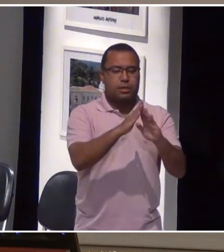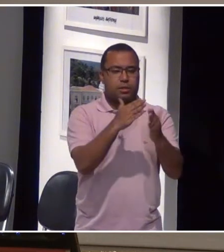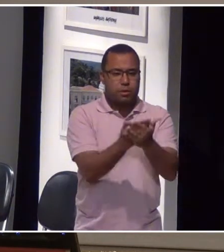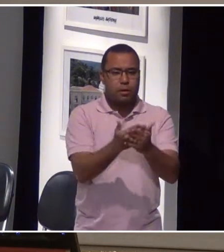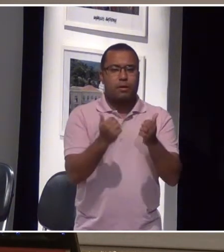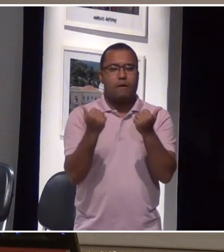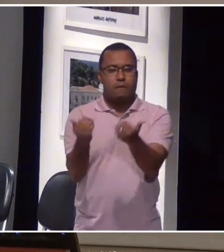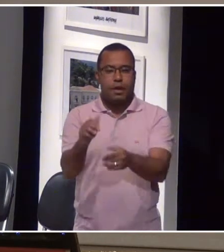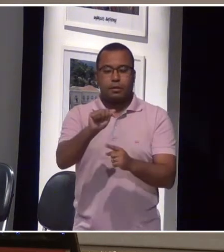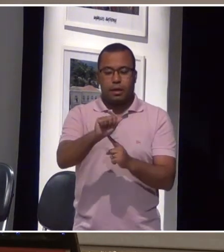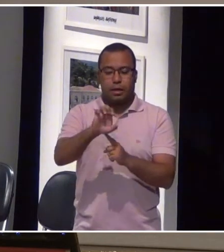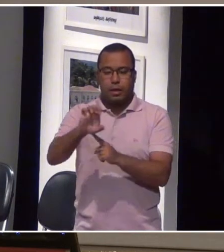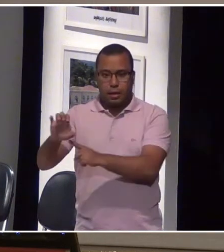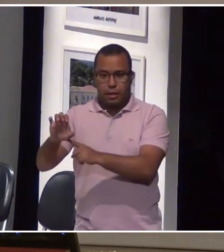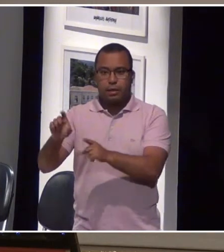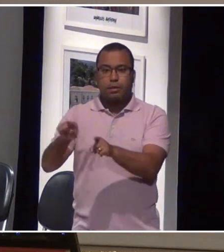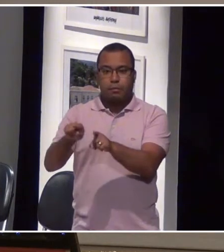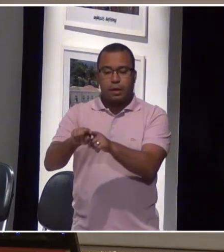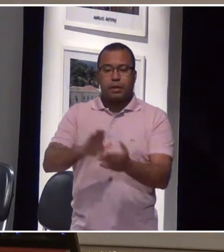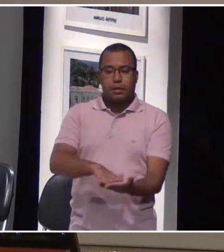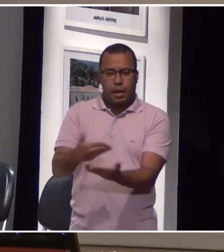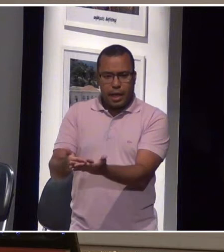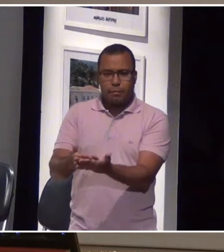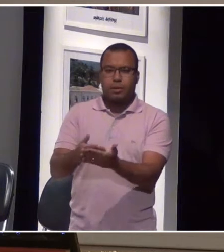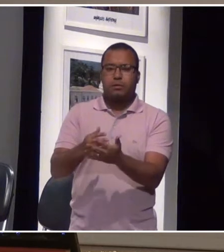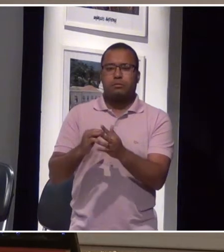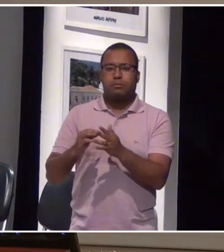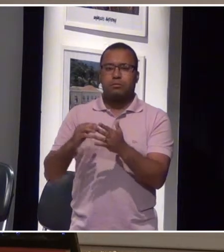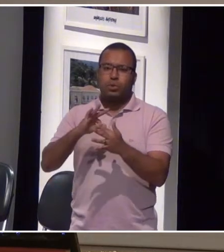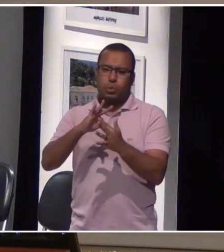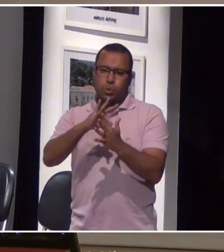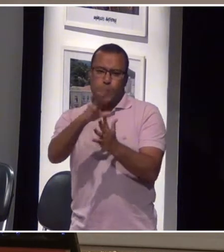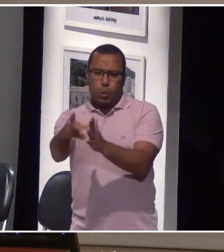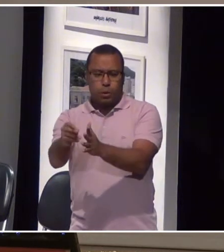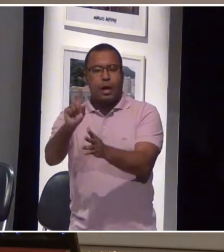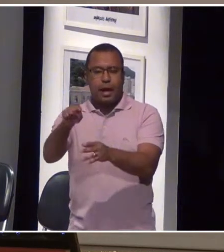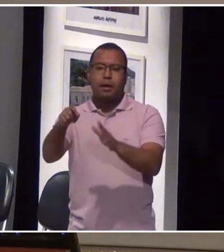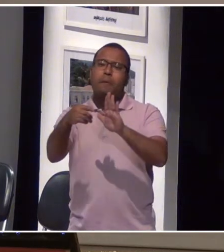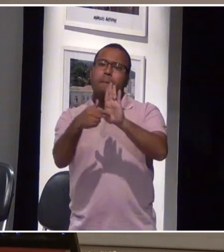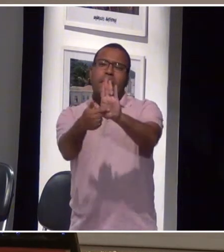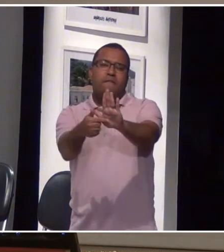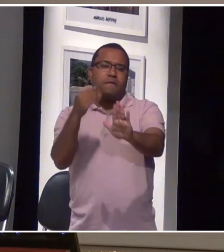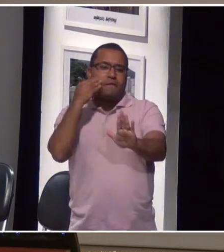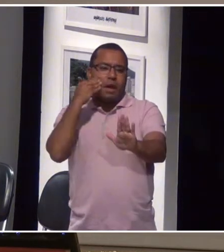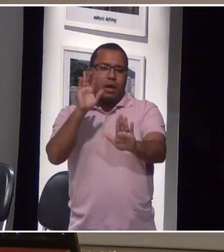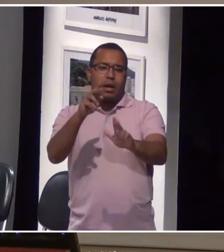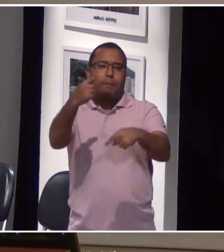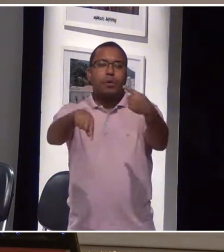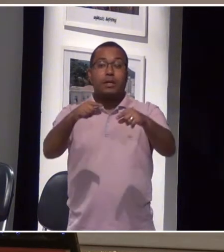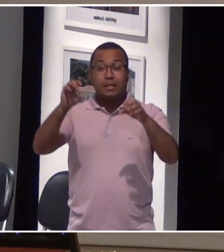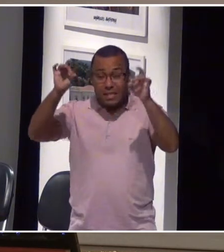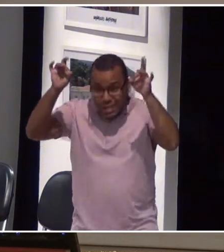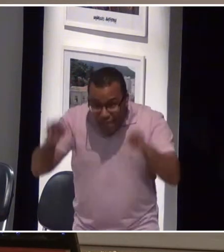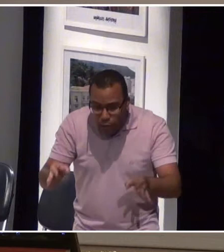escolas, pela oferta do AEE e de intérpretes. Tudo isso eu estou falando previsto pelas políticas, não é o que